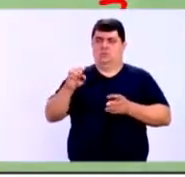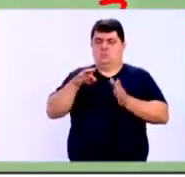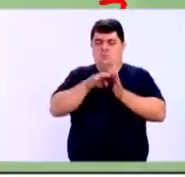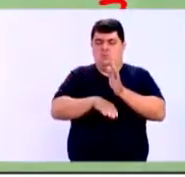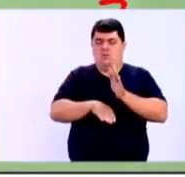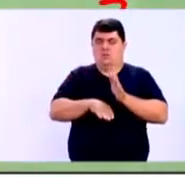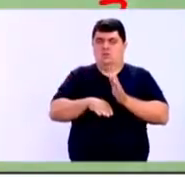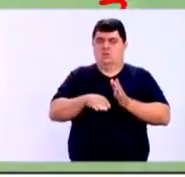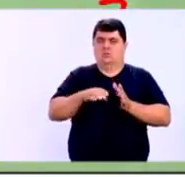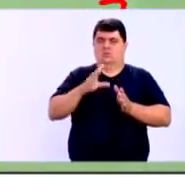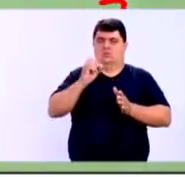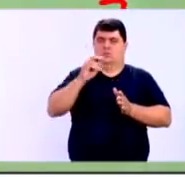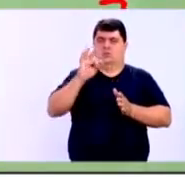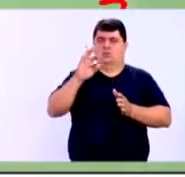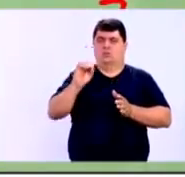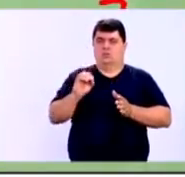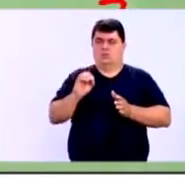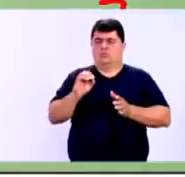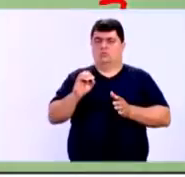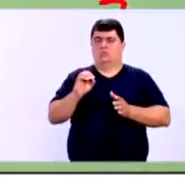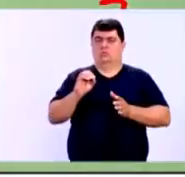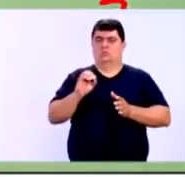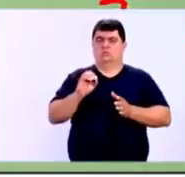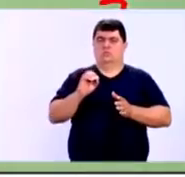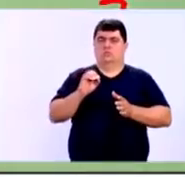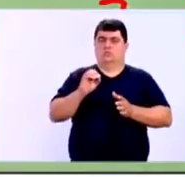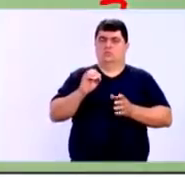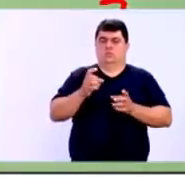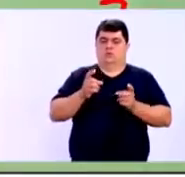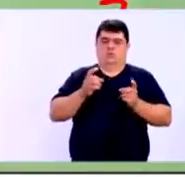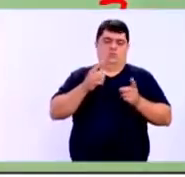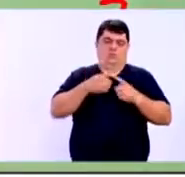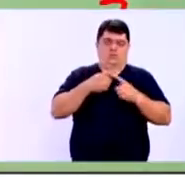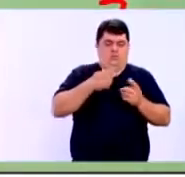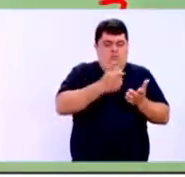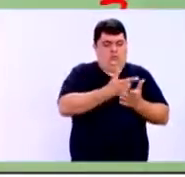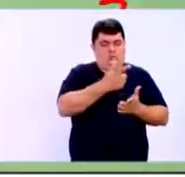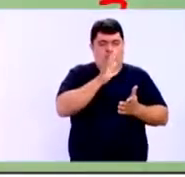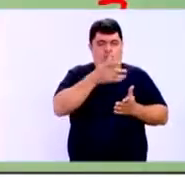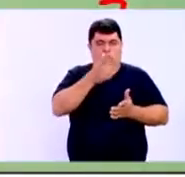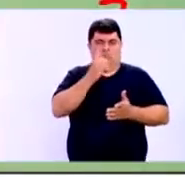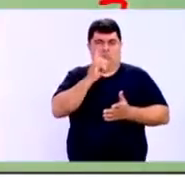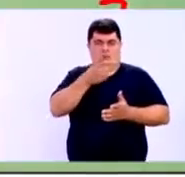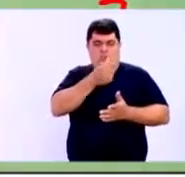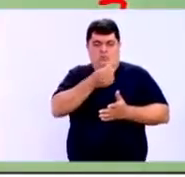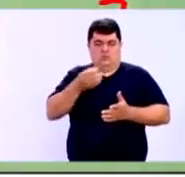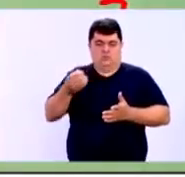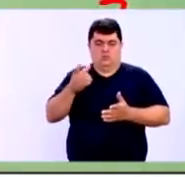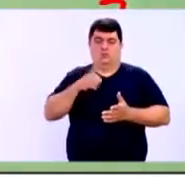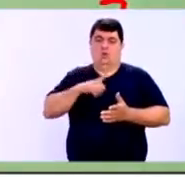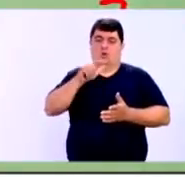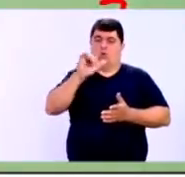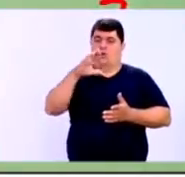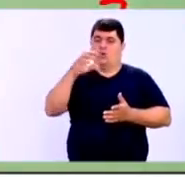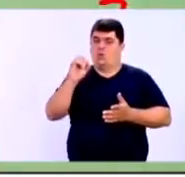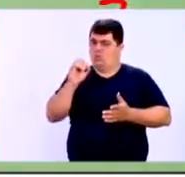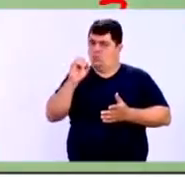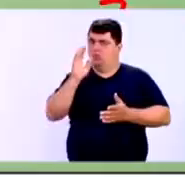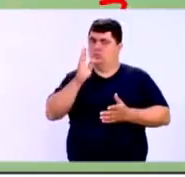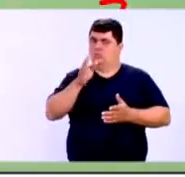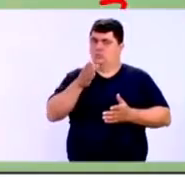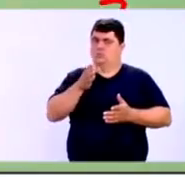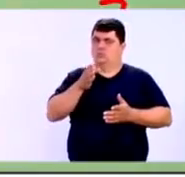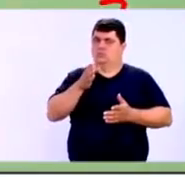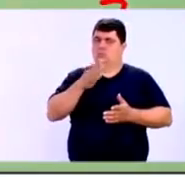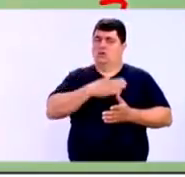menos o custo da mercadoria vendida, pelo qual ela foi comprada, que era 1.600, me deu um lucro bruto, calma,